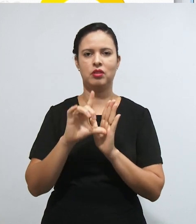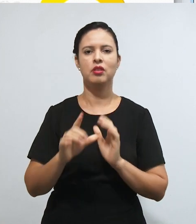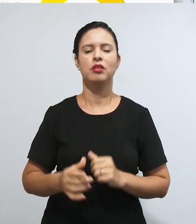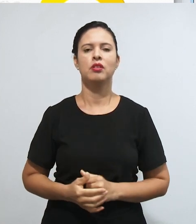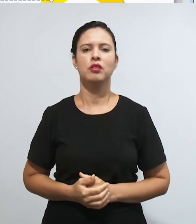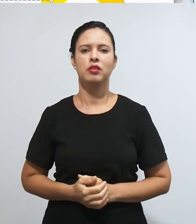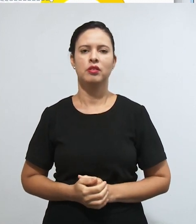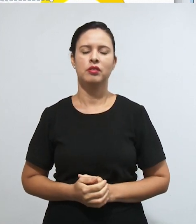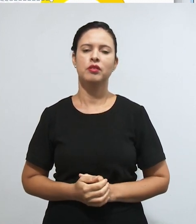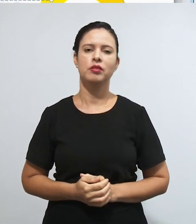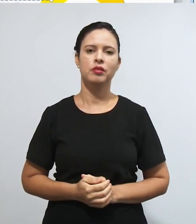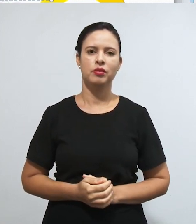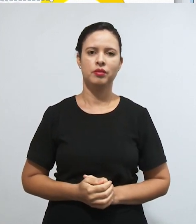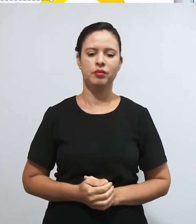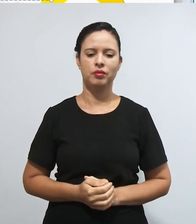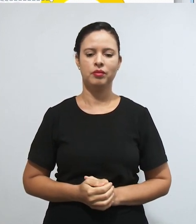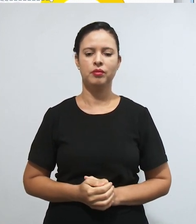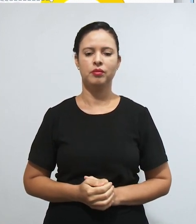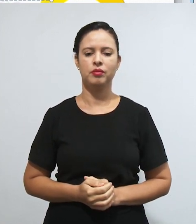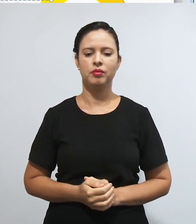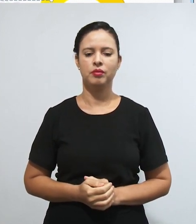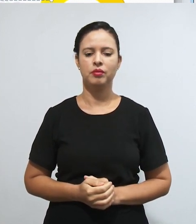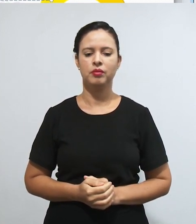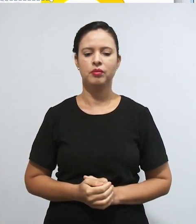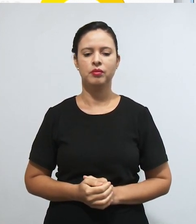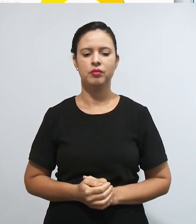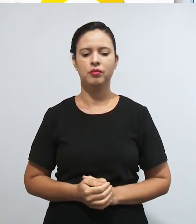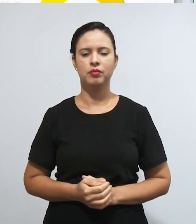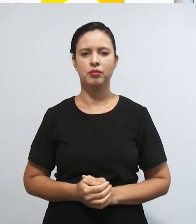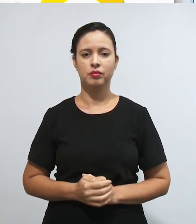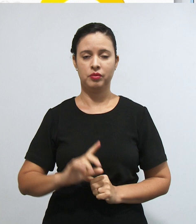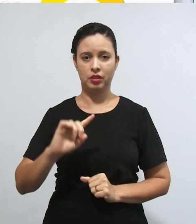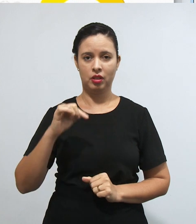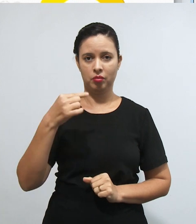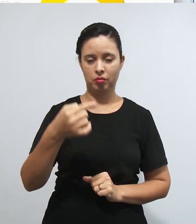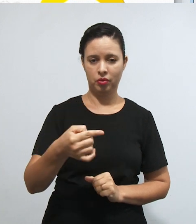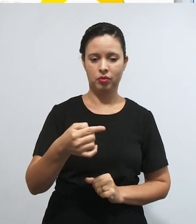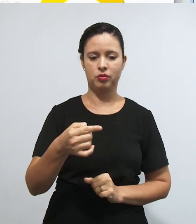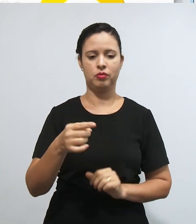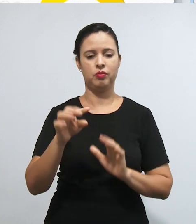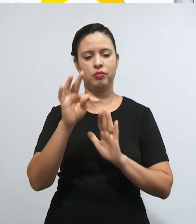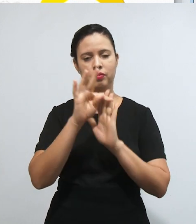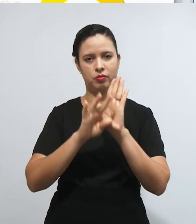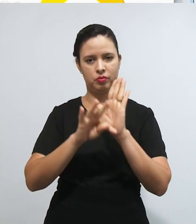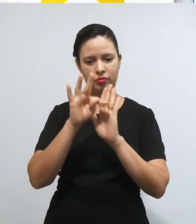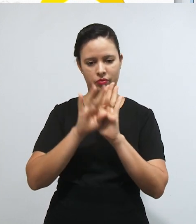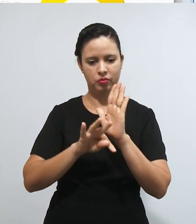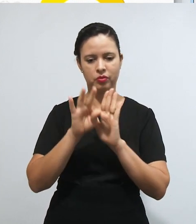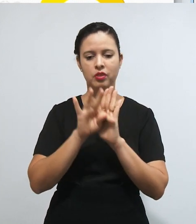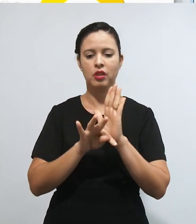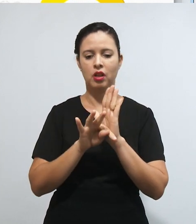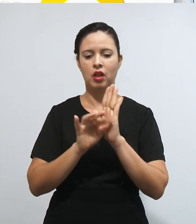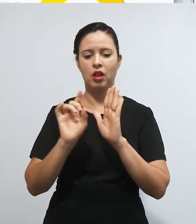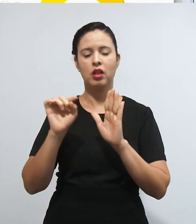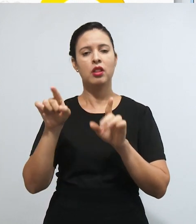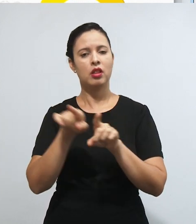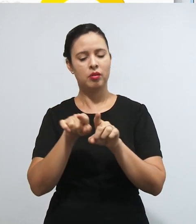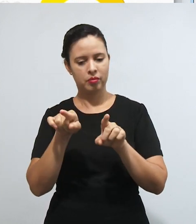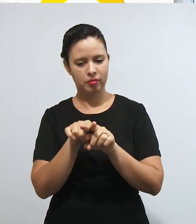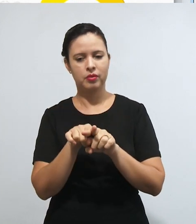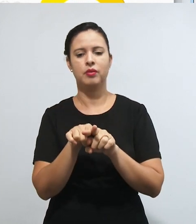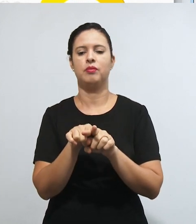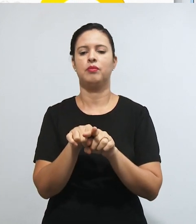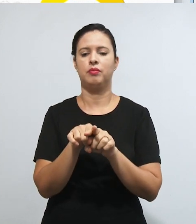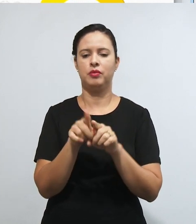esperar terminar o efeito da caixa de texto para depois entrar a elipse, essa primeira elipse. E essa aqui, eu tenho que aplicar